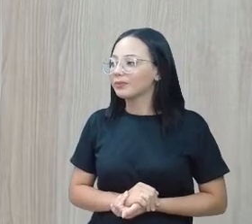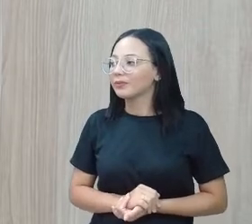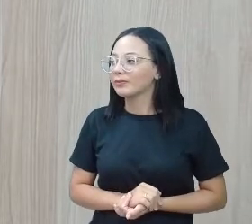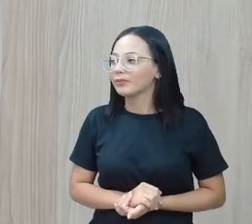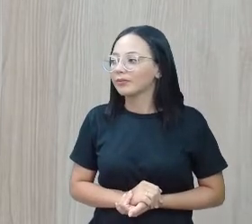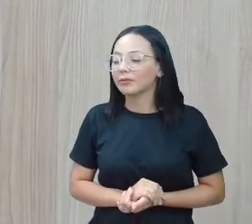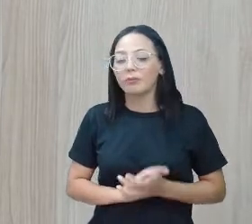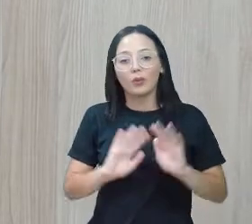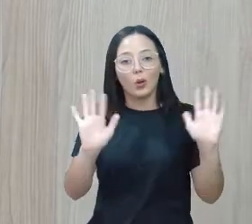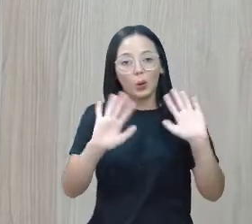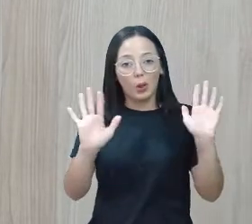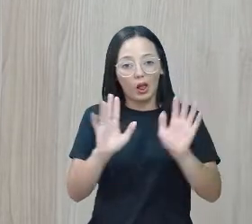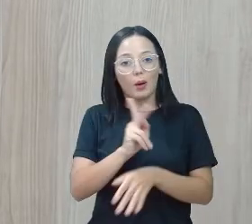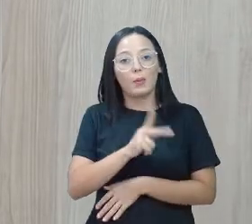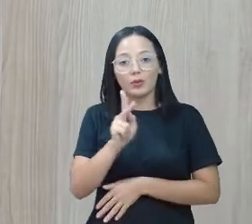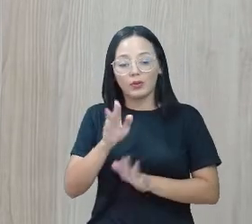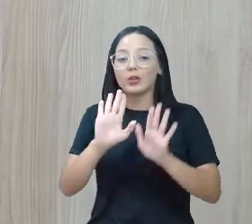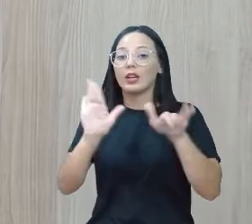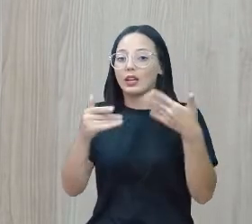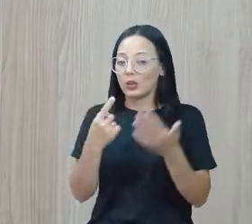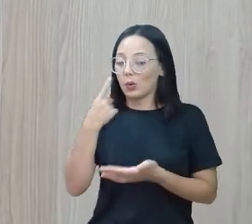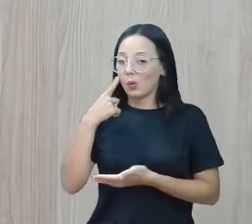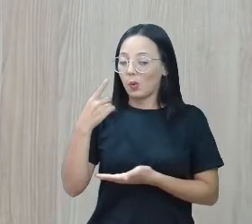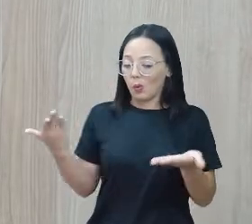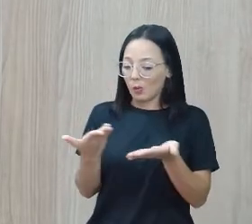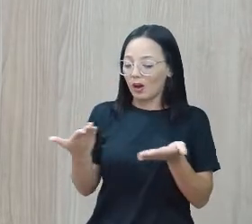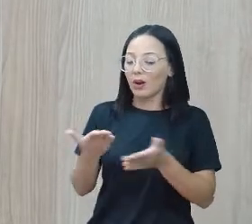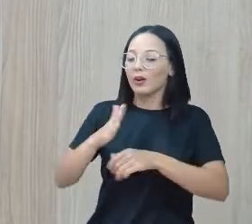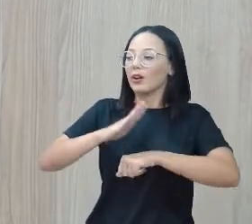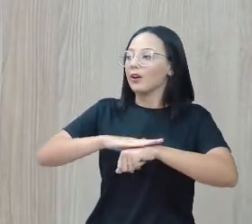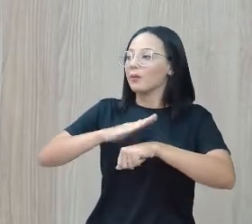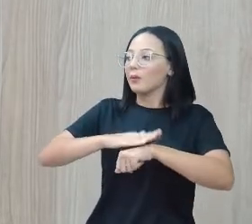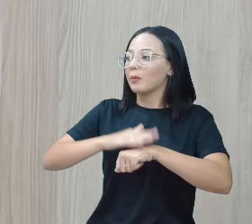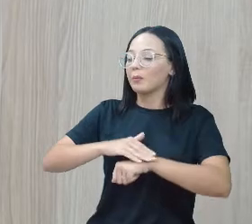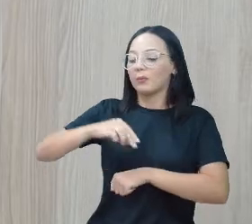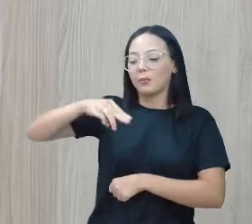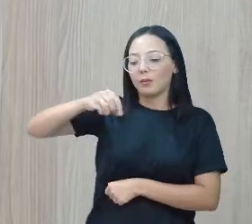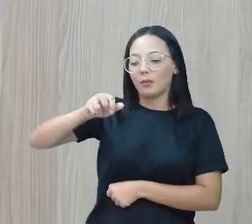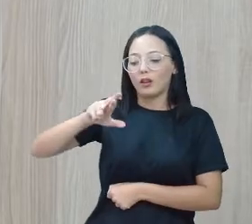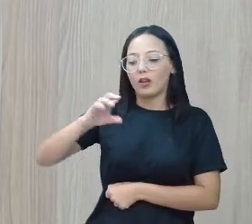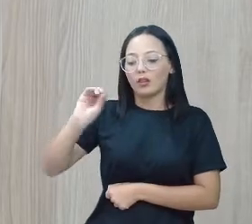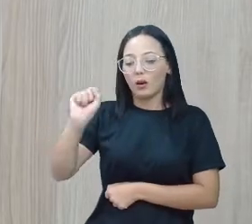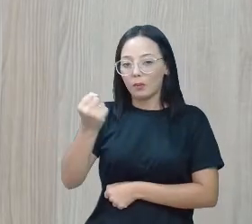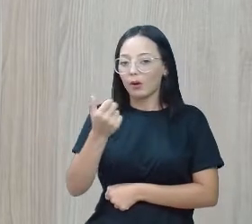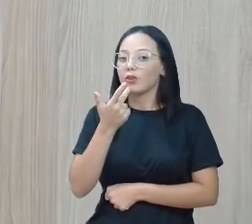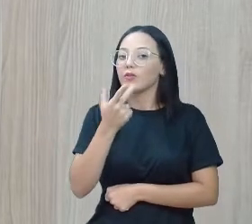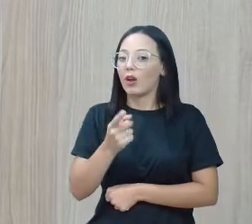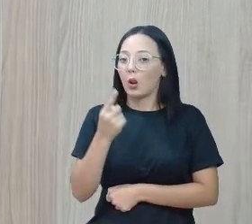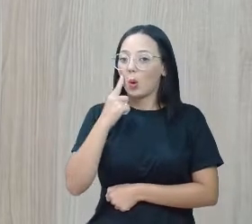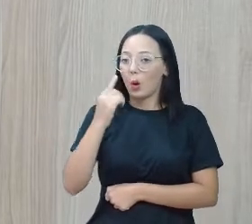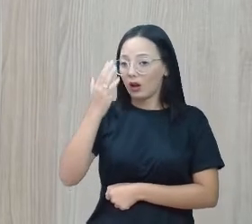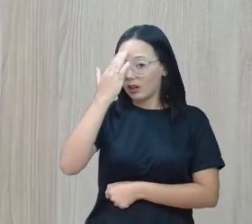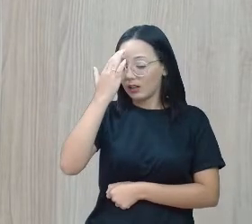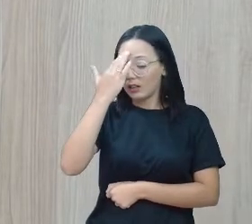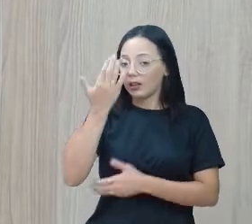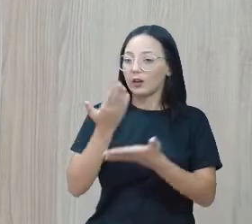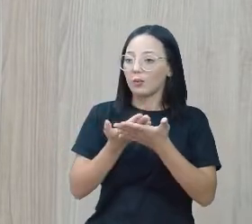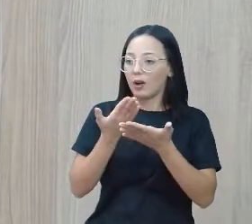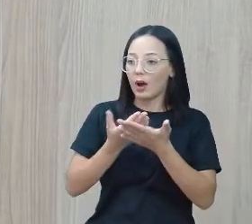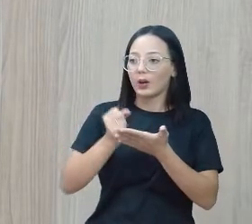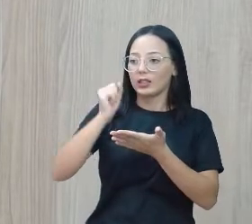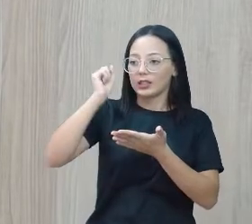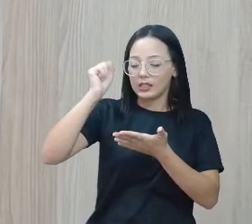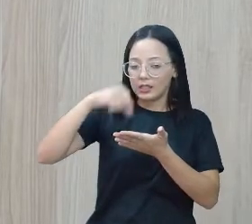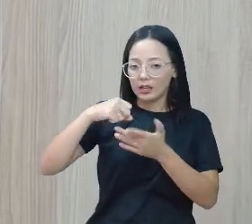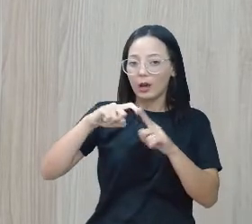Olá, professora Adriana. Então, estamos agora no momento, o Marcos acabou de falar que ele está entendendo a aula.